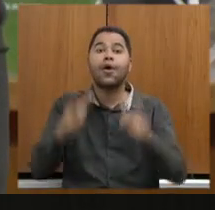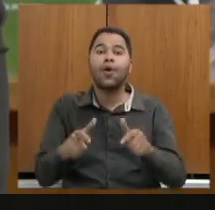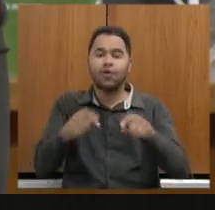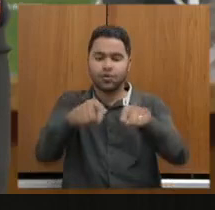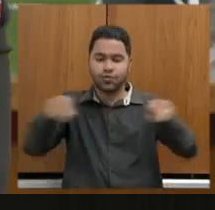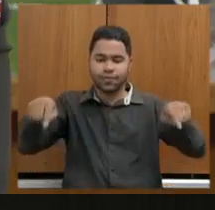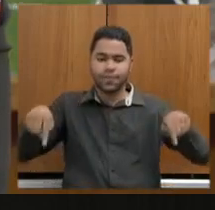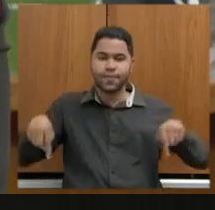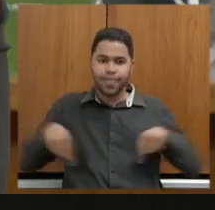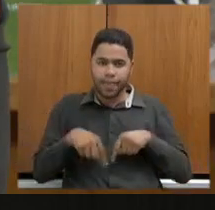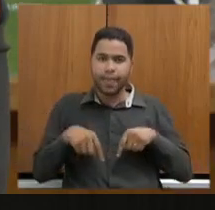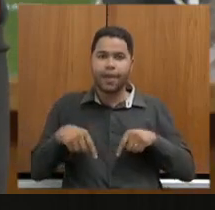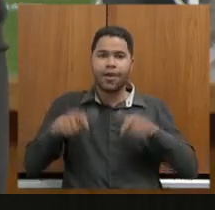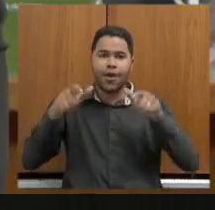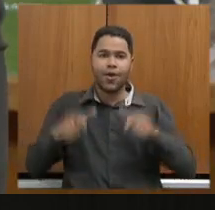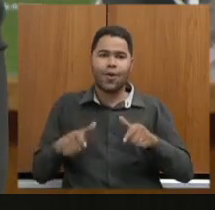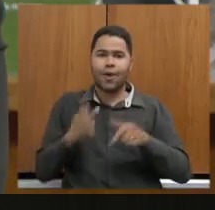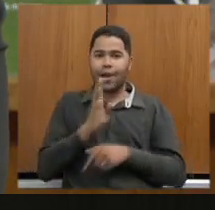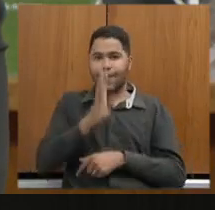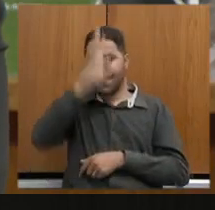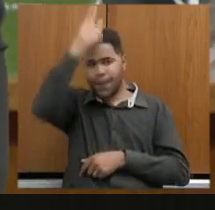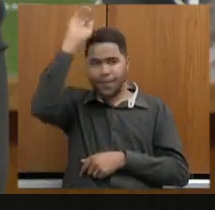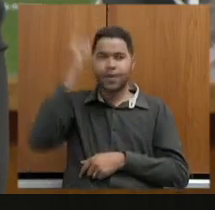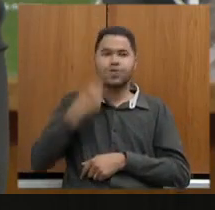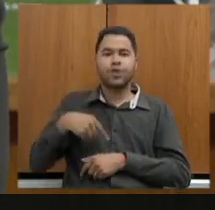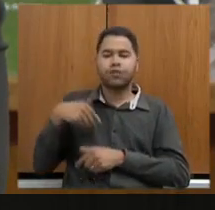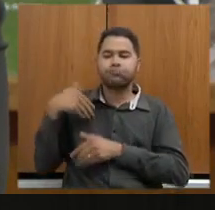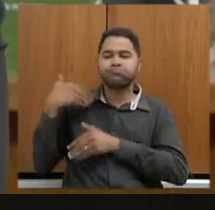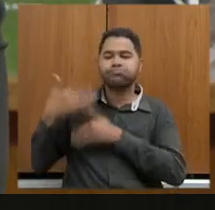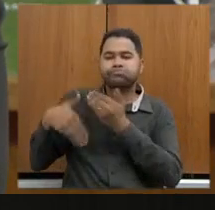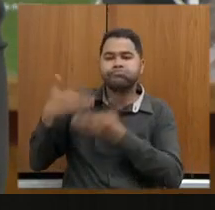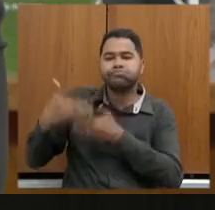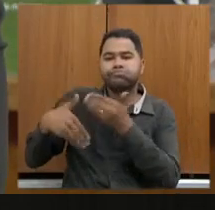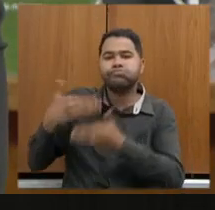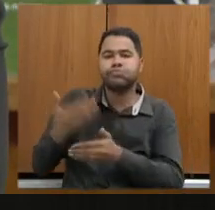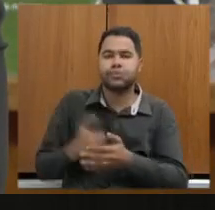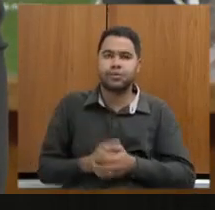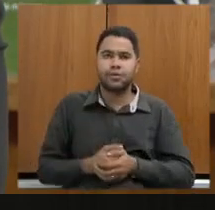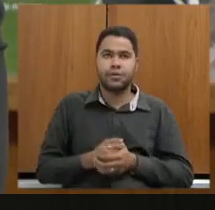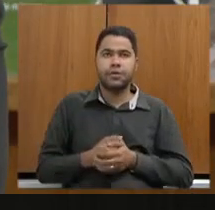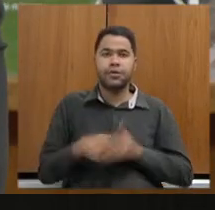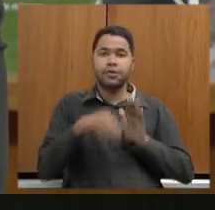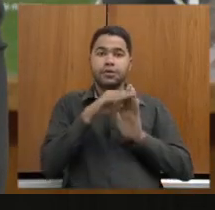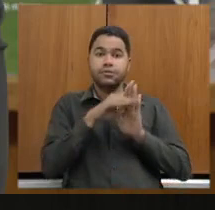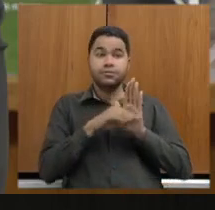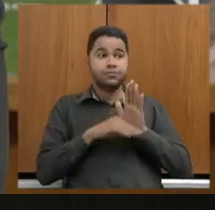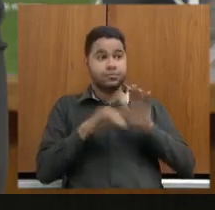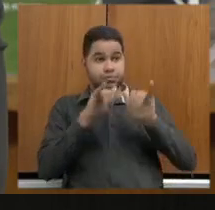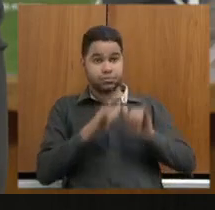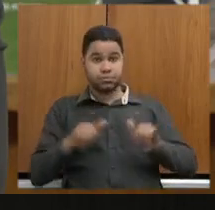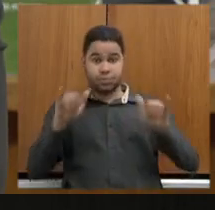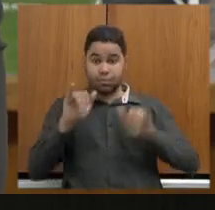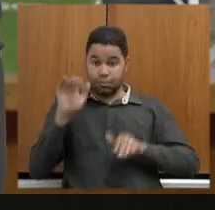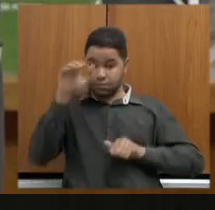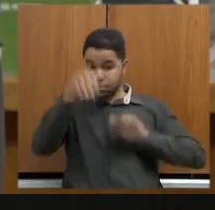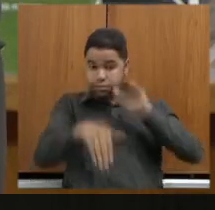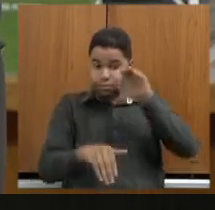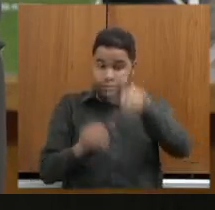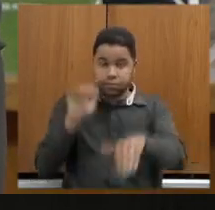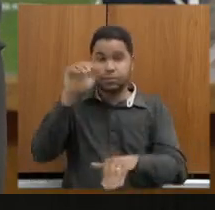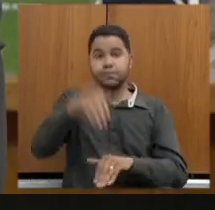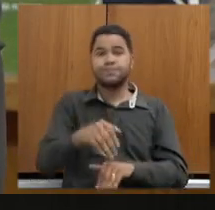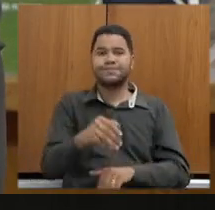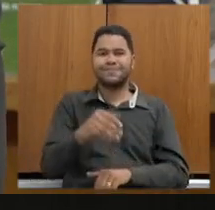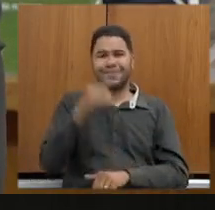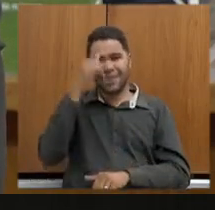Bombeiros e isso a gente evoluiu ao longo dos anos então esse programa de divulgação da natação para que a gente